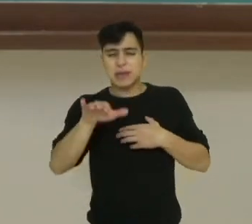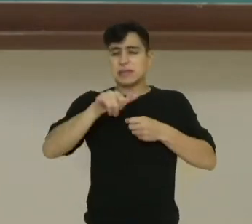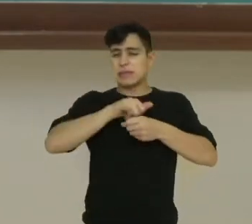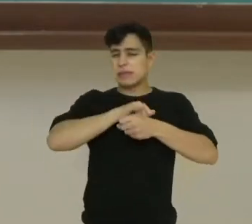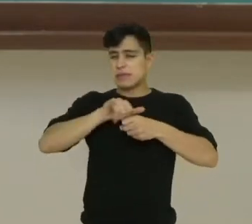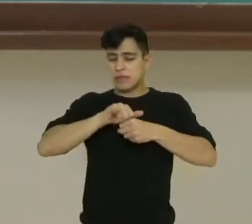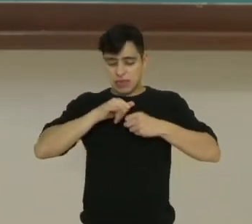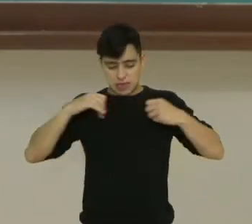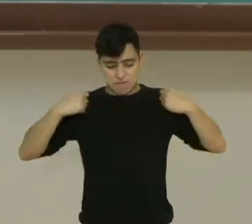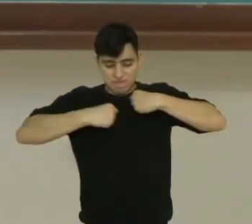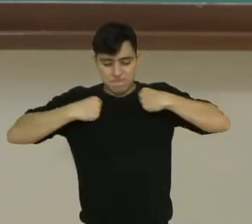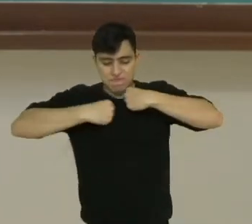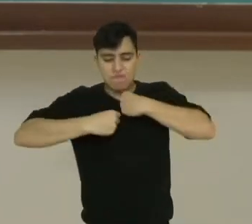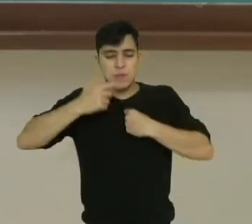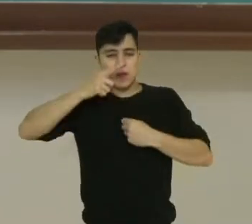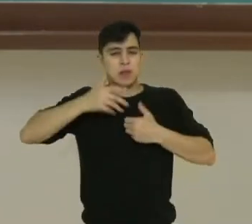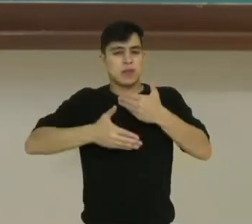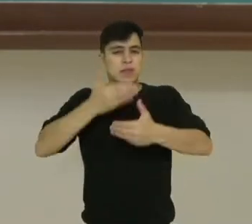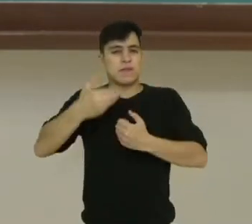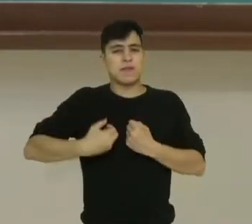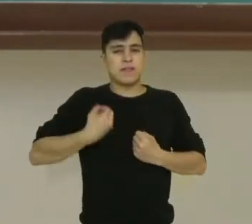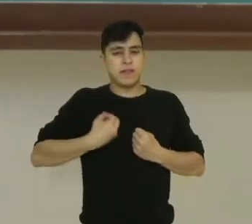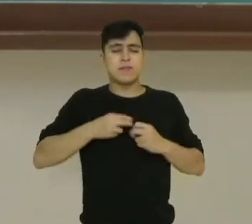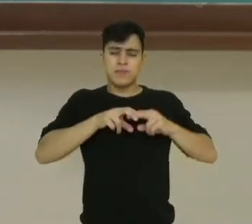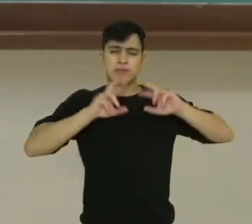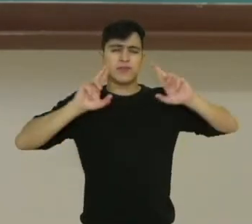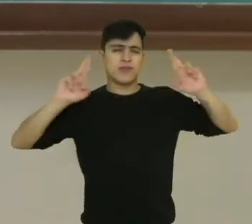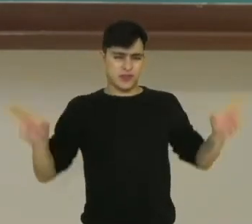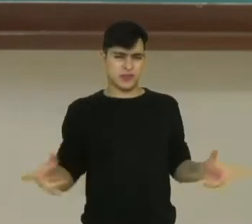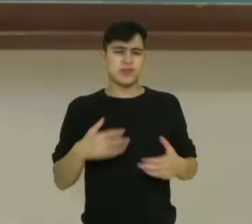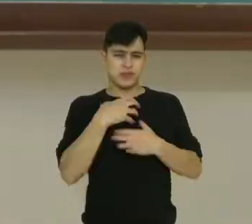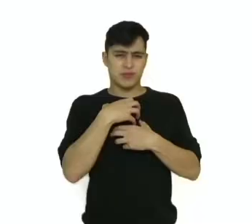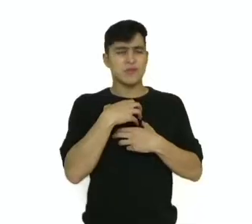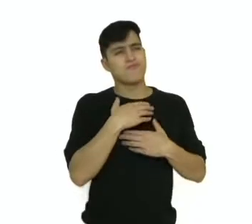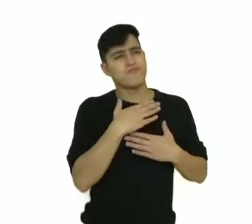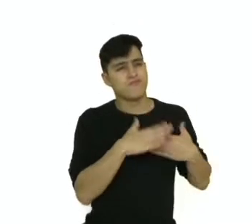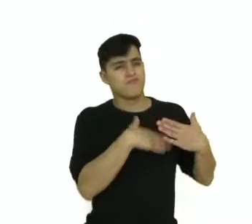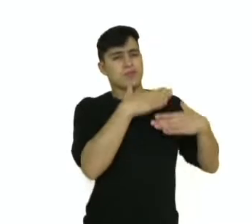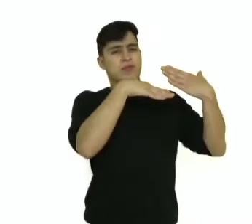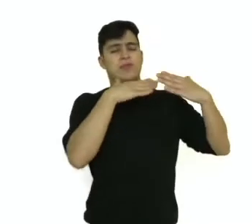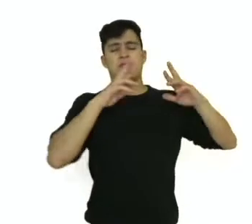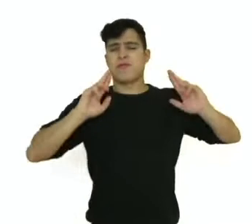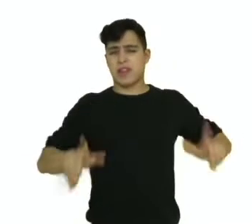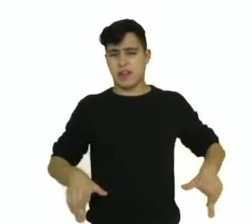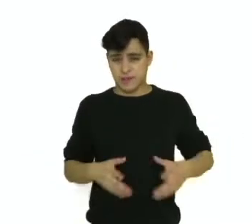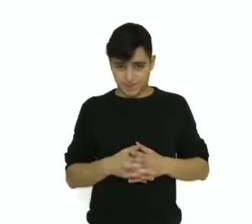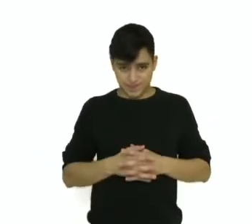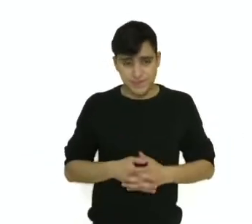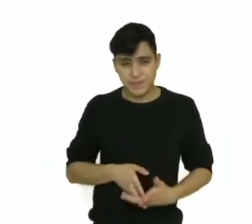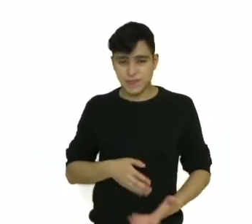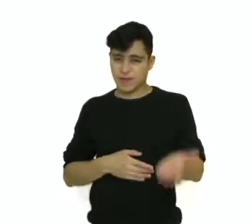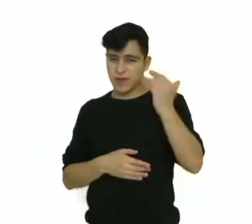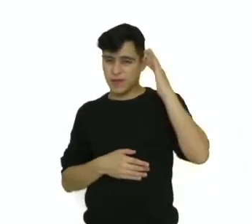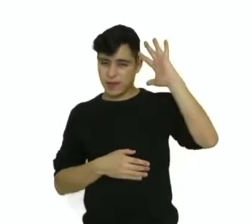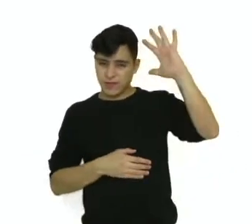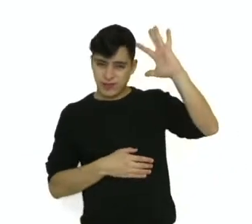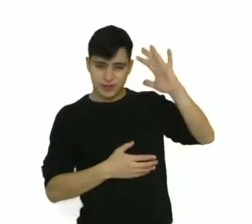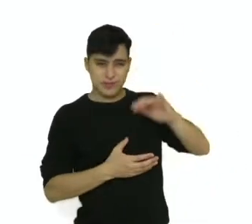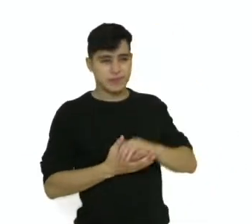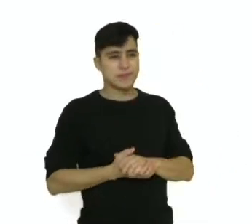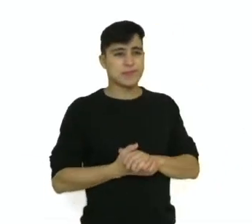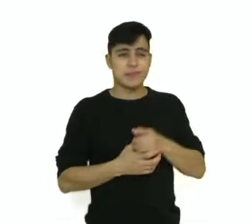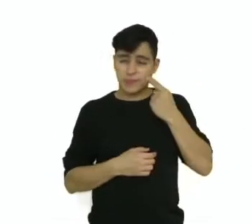e aí, por isso, eles se desenvolveram de formas diferentes, tá? Então, vamos refletir. Observe a imagem